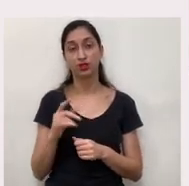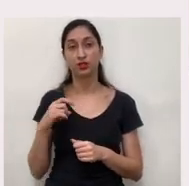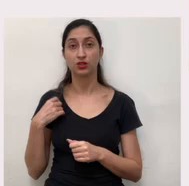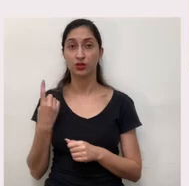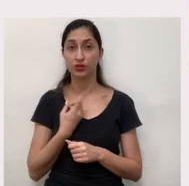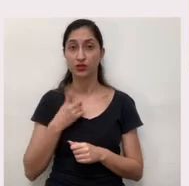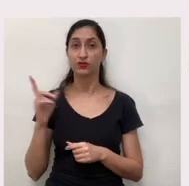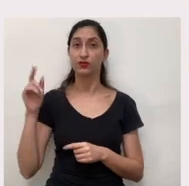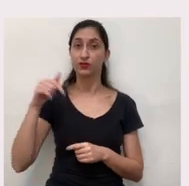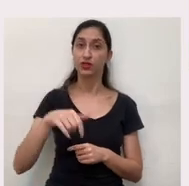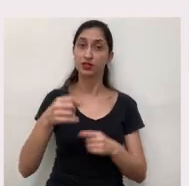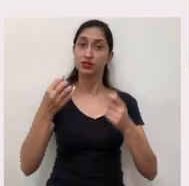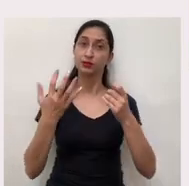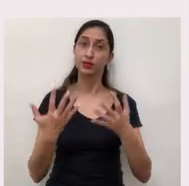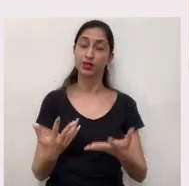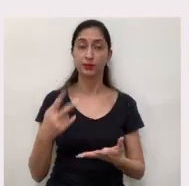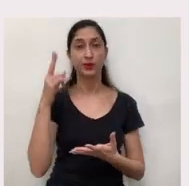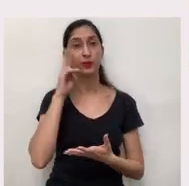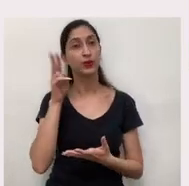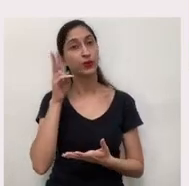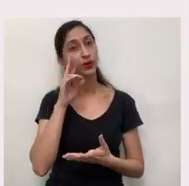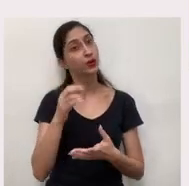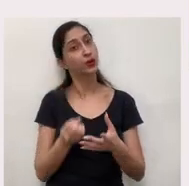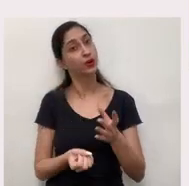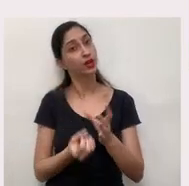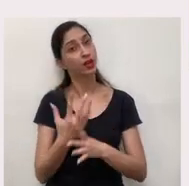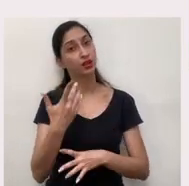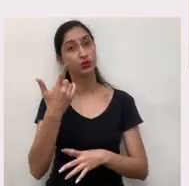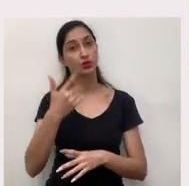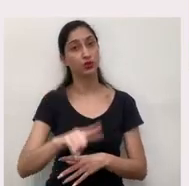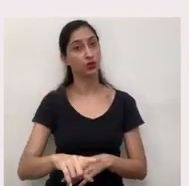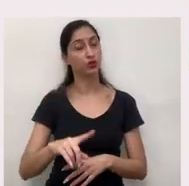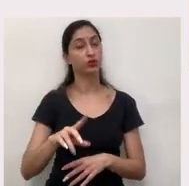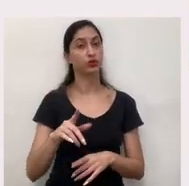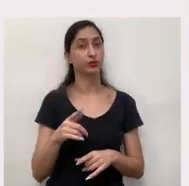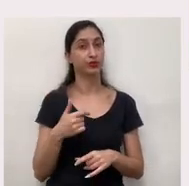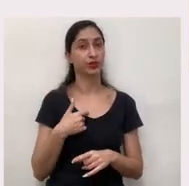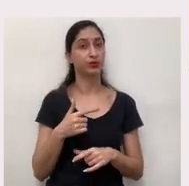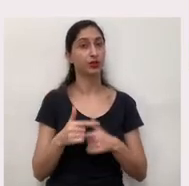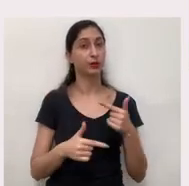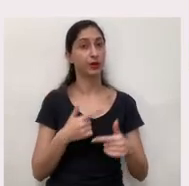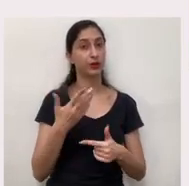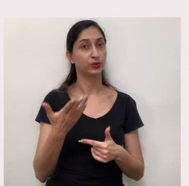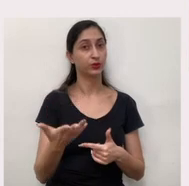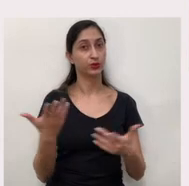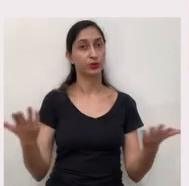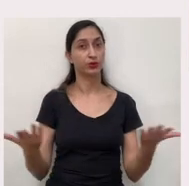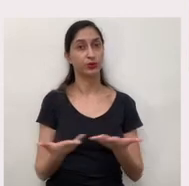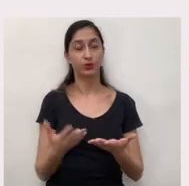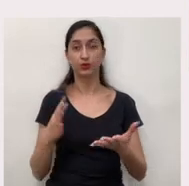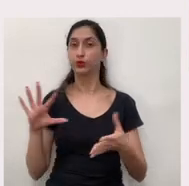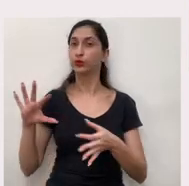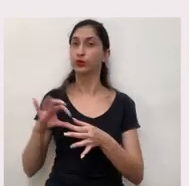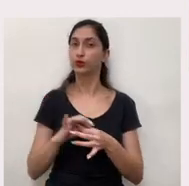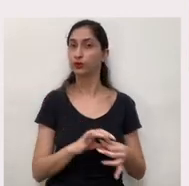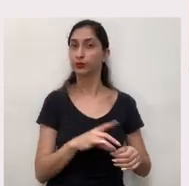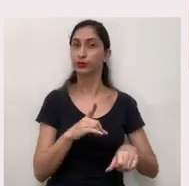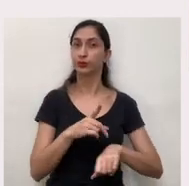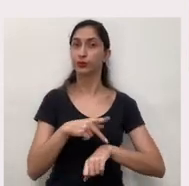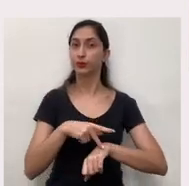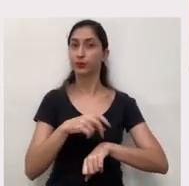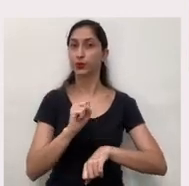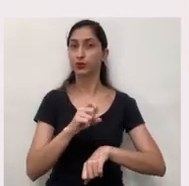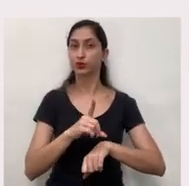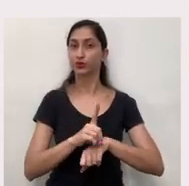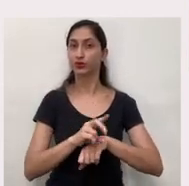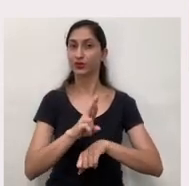uma memória em reconstrução, né? E um pouco isso que eu estou trabalhando atualmente no contexto do pós-doc. E é